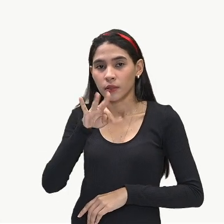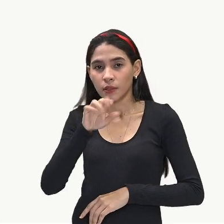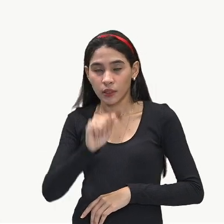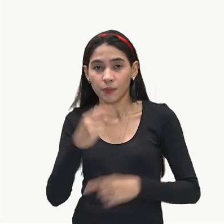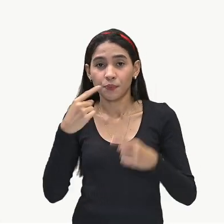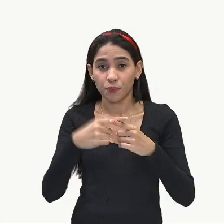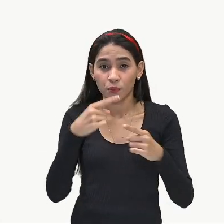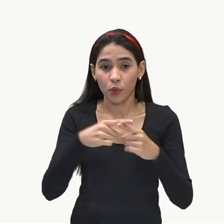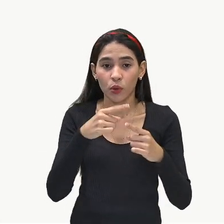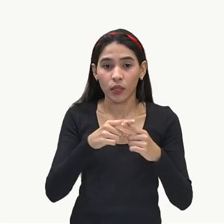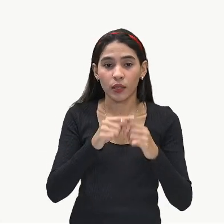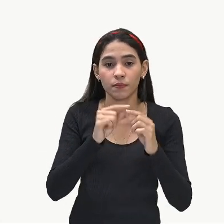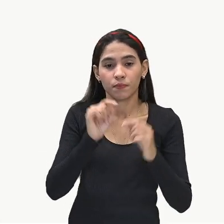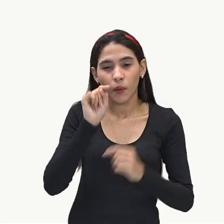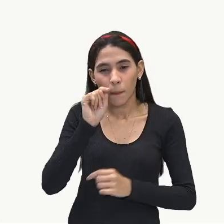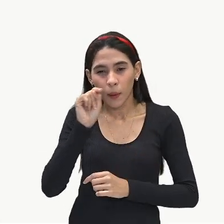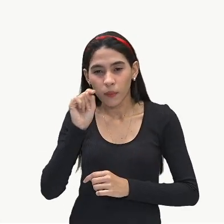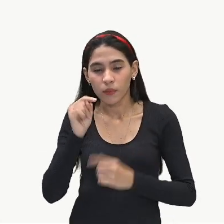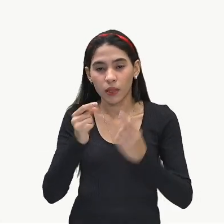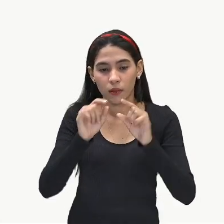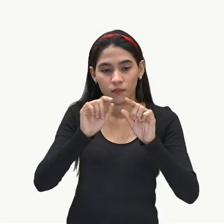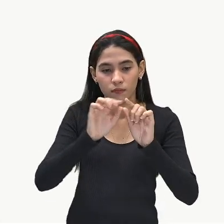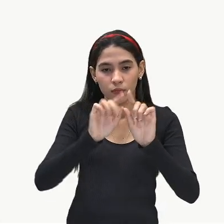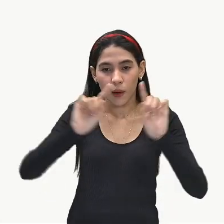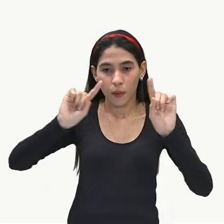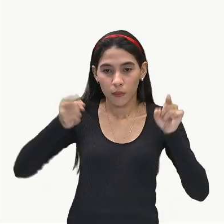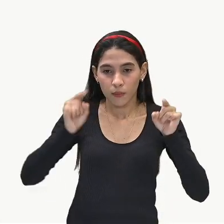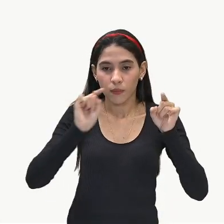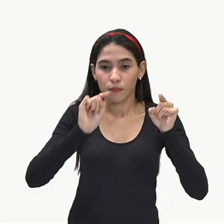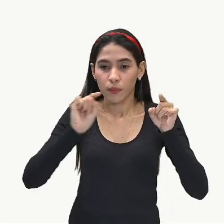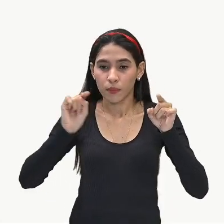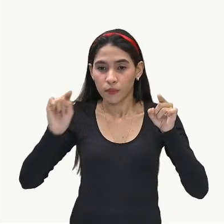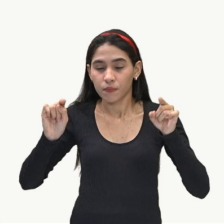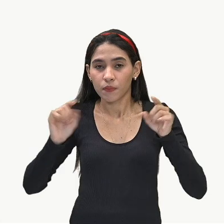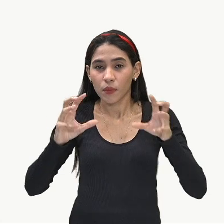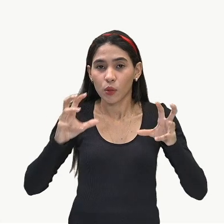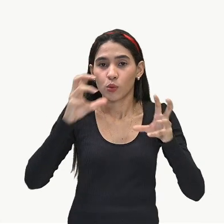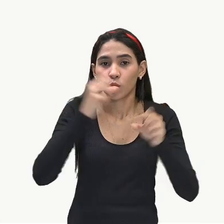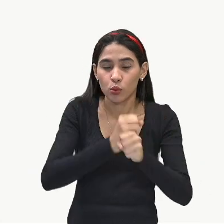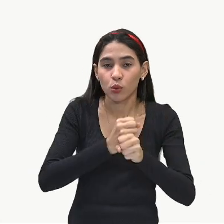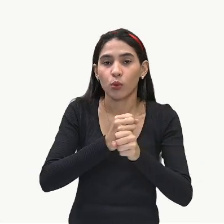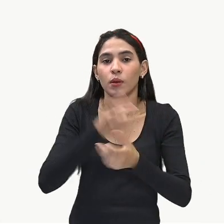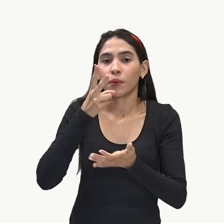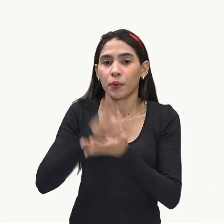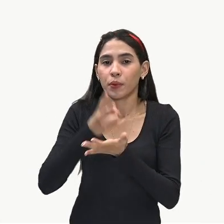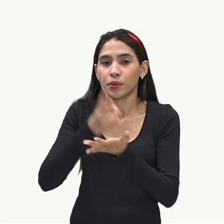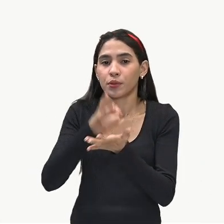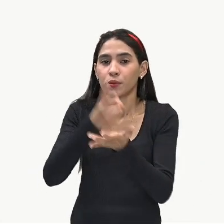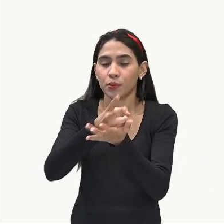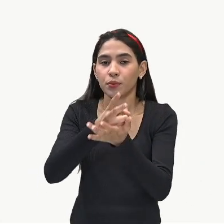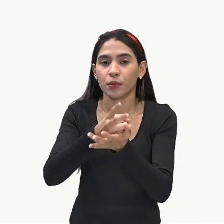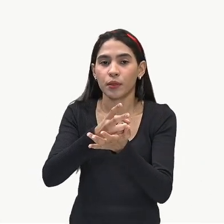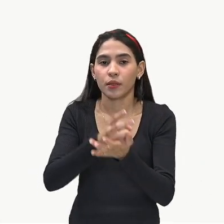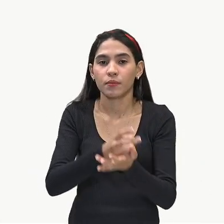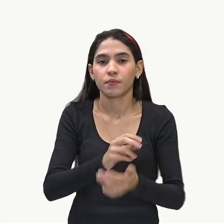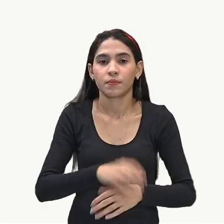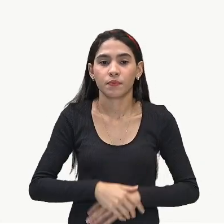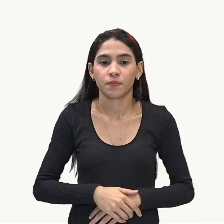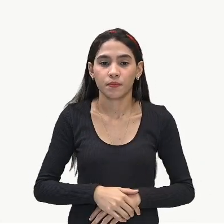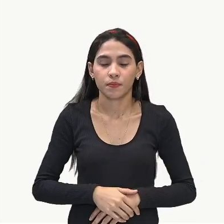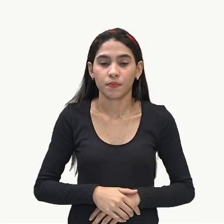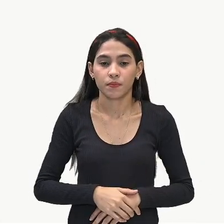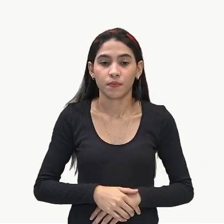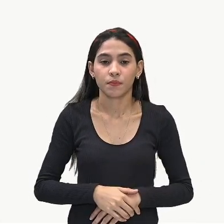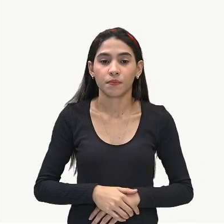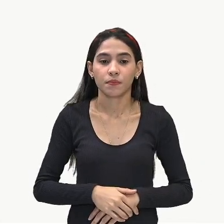essa reticências aqui, ela indica que essa contagem, ela continua até o infinito, tá